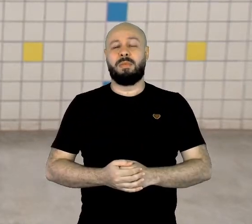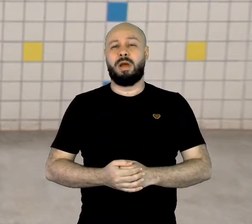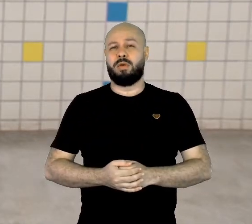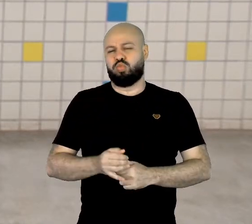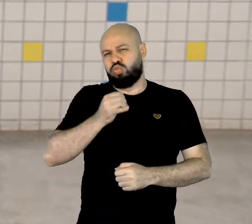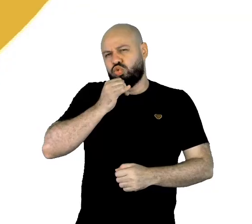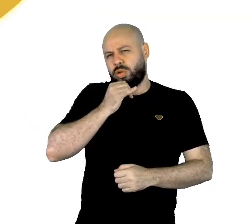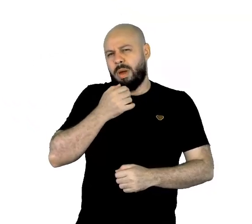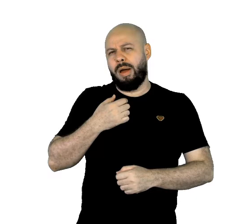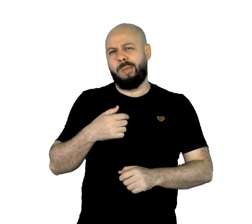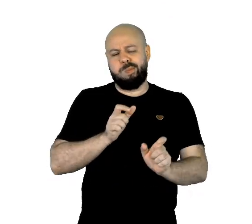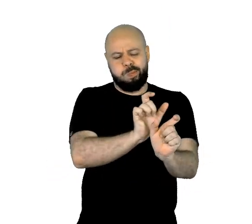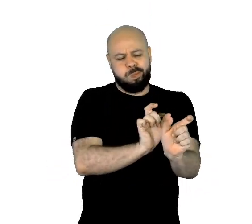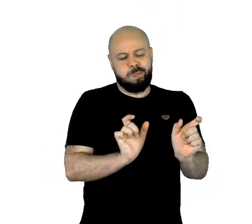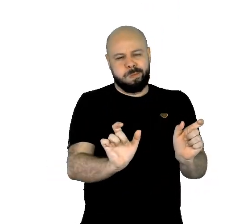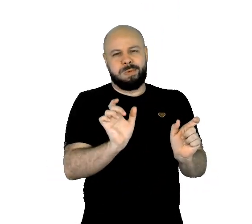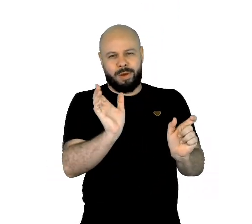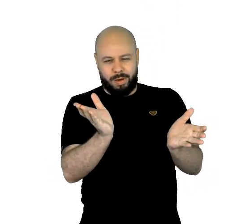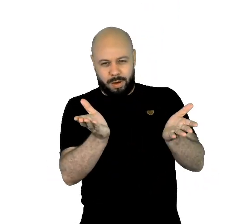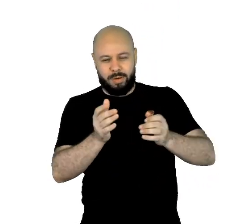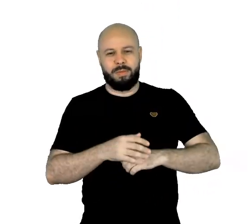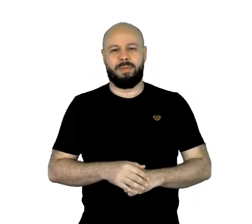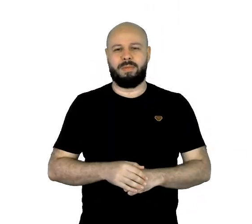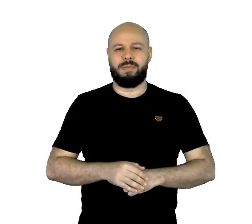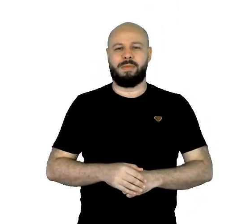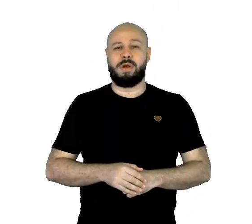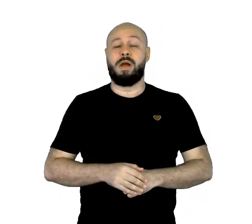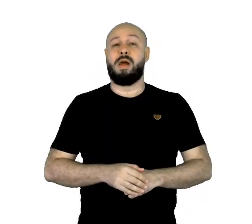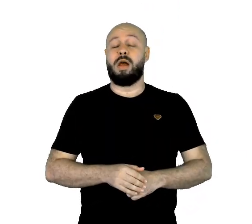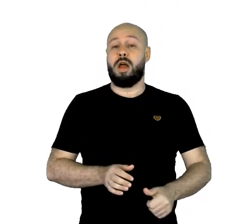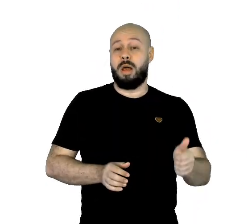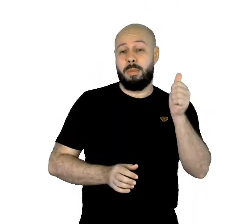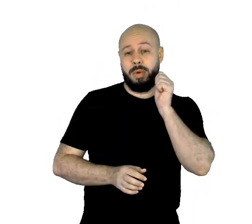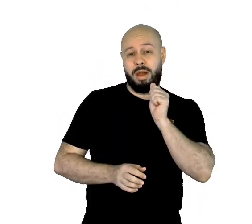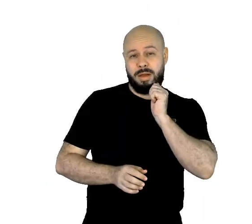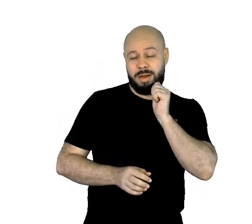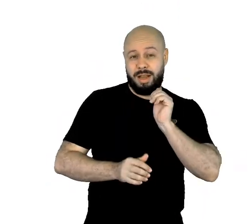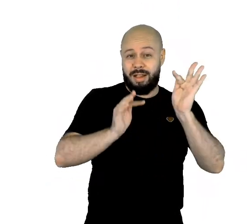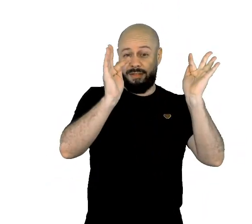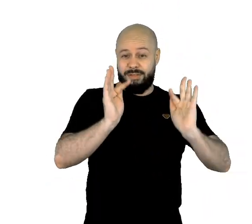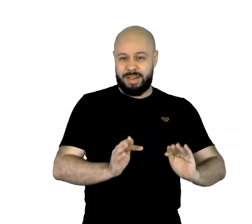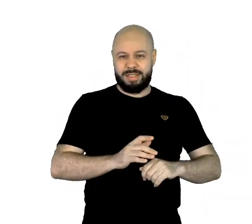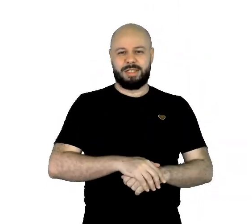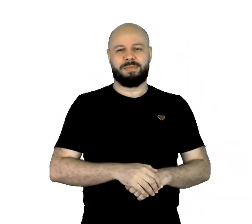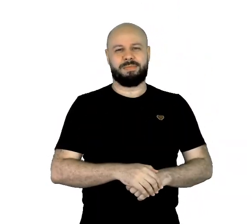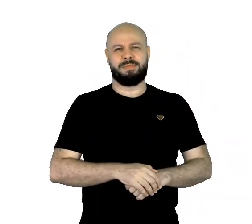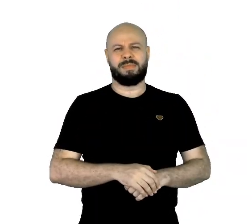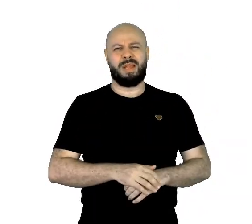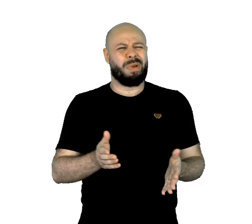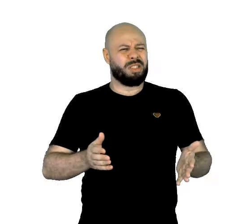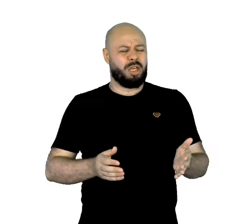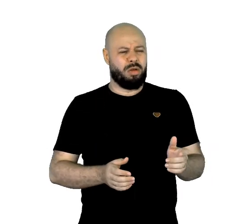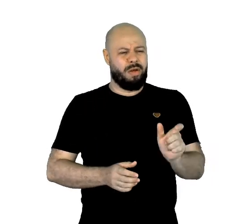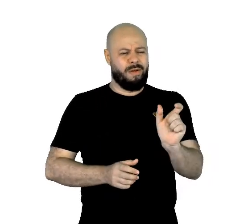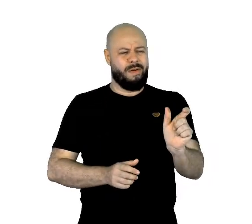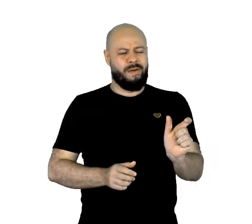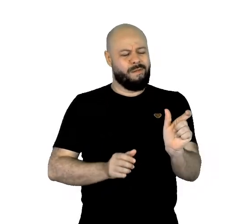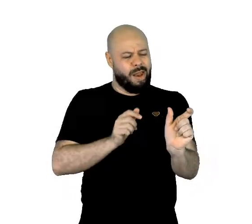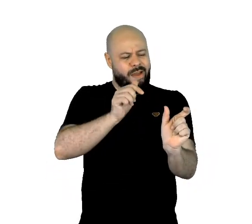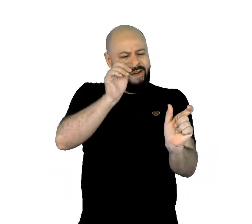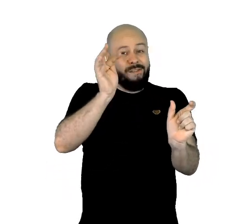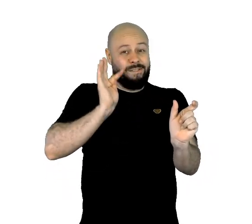exemplos de palavras que são sinônimos. A menina está muito feliz. Se eu não quero repetir a palavra